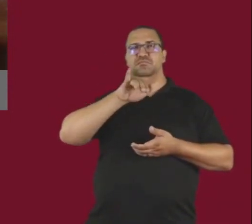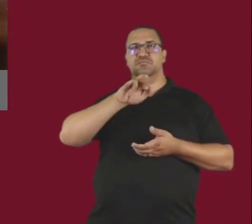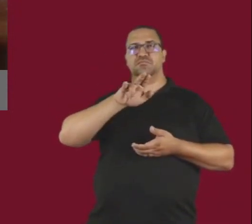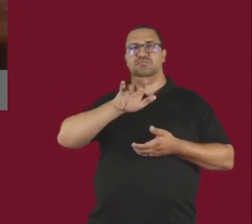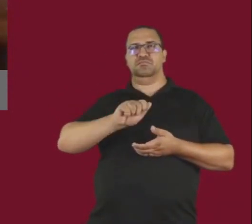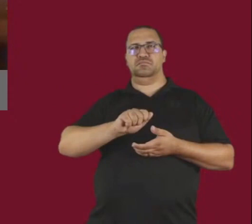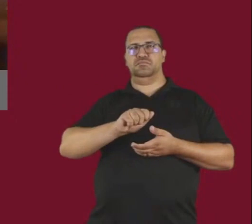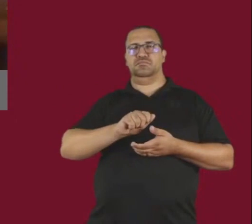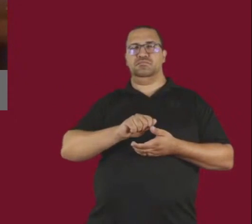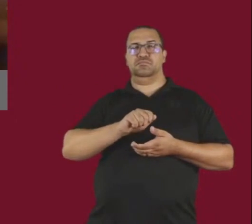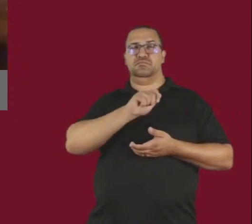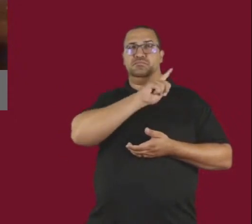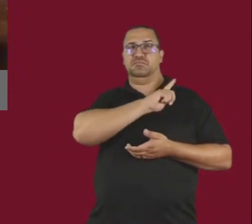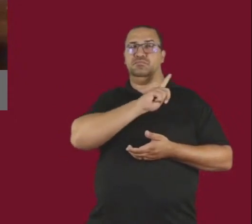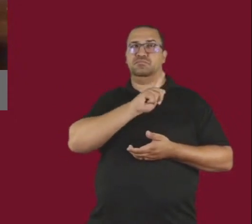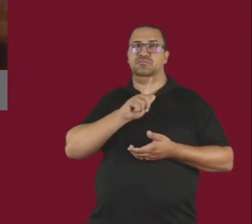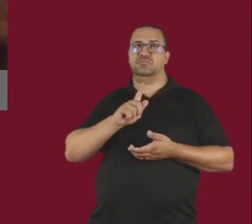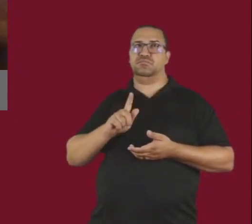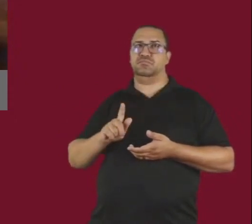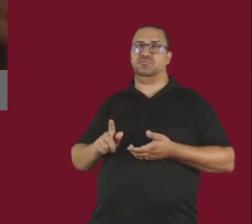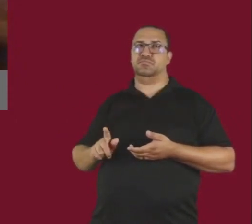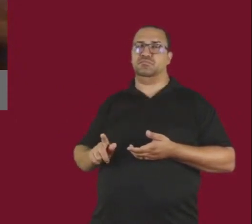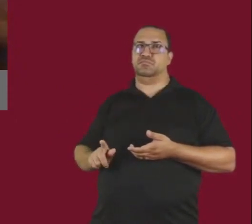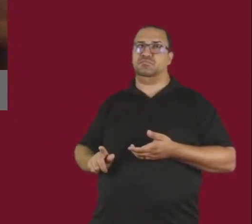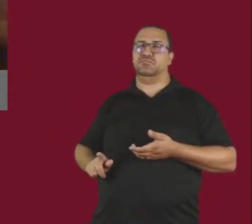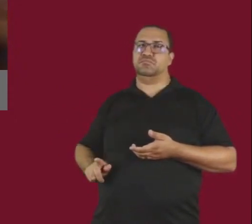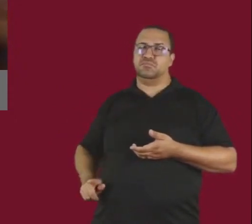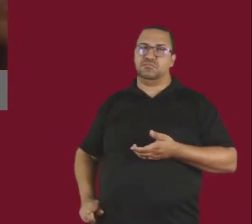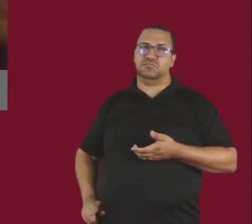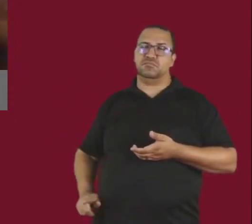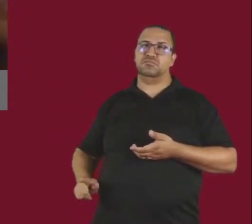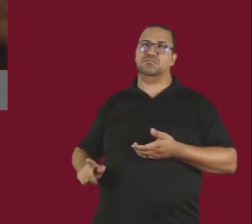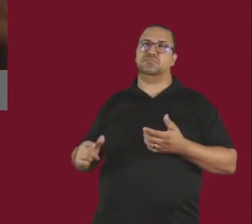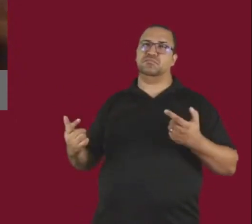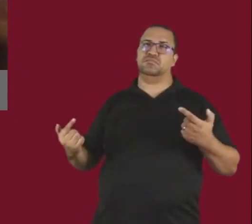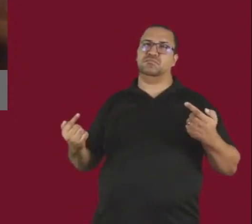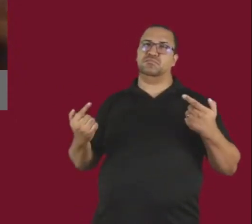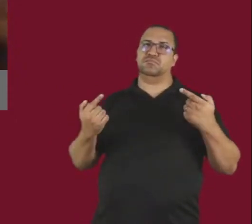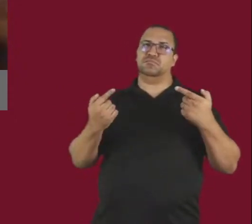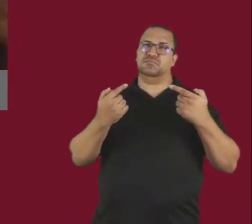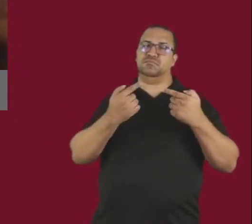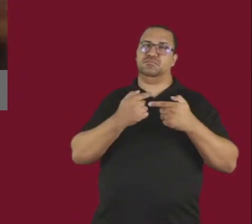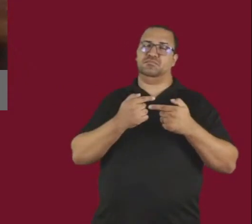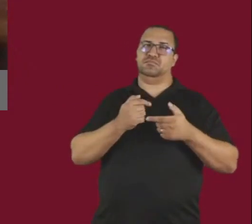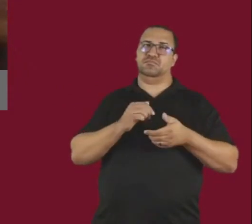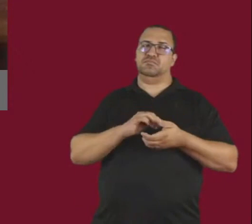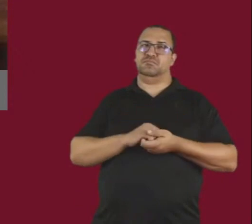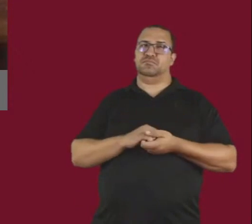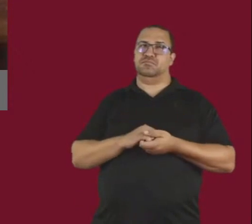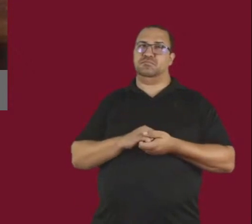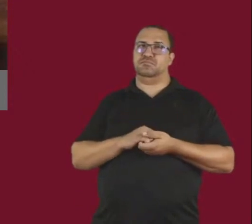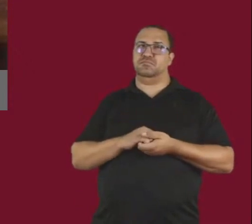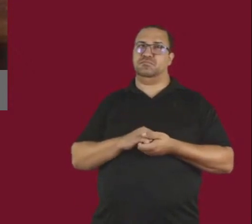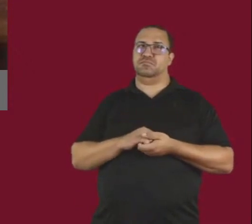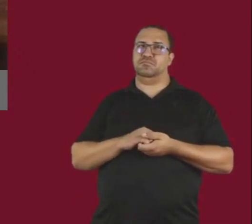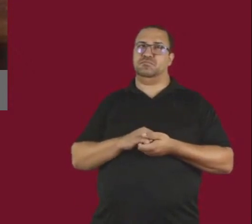o governante da ditadura no período mais sangrento, violento dela, né? As pessoas